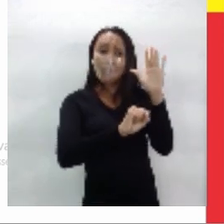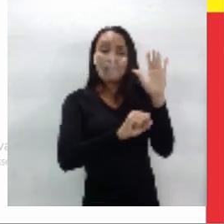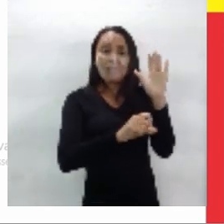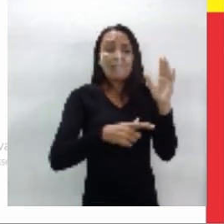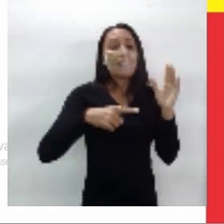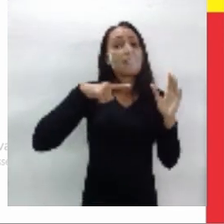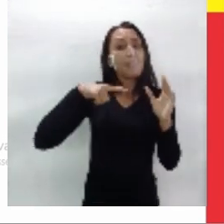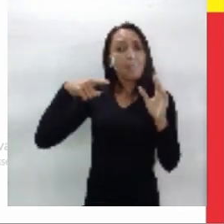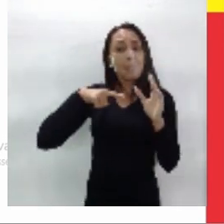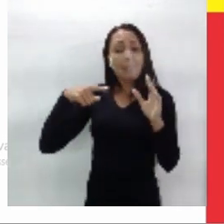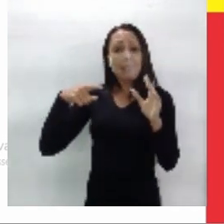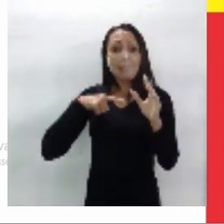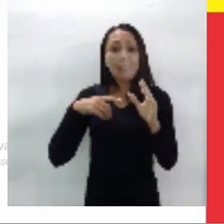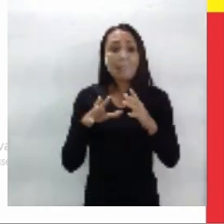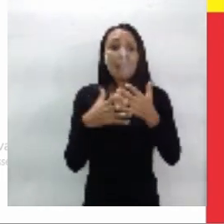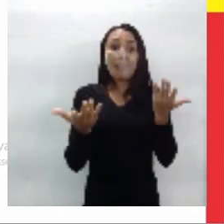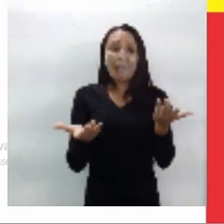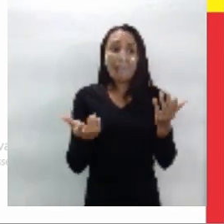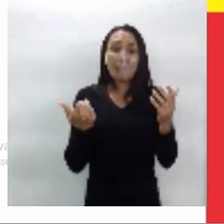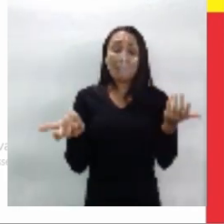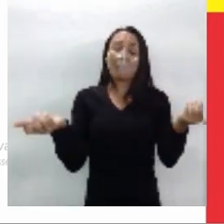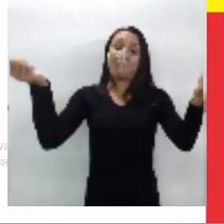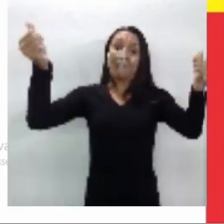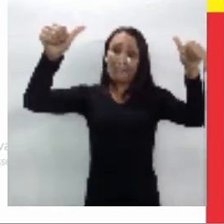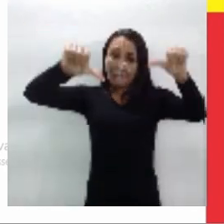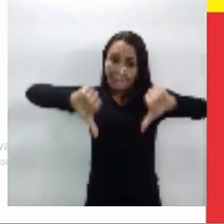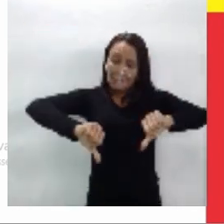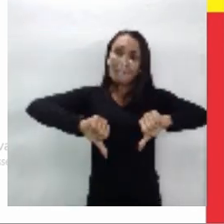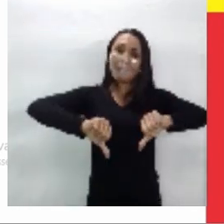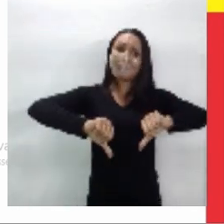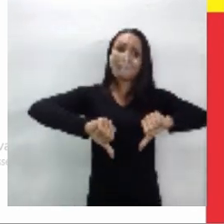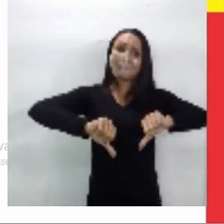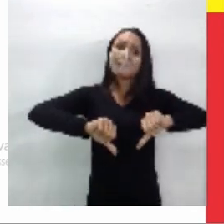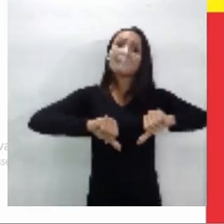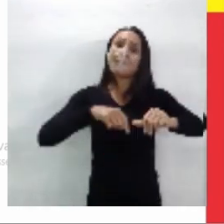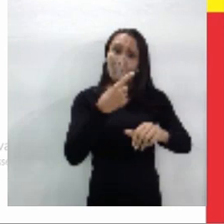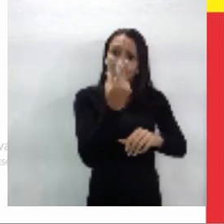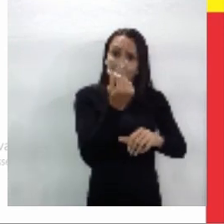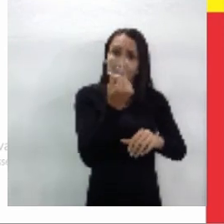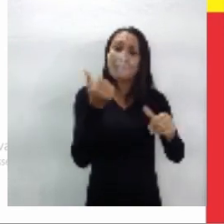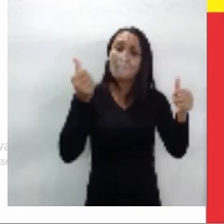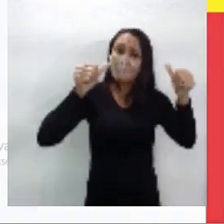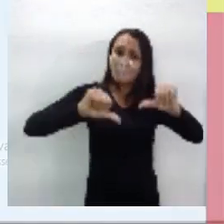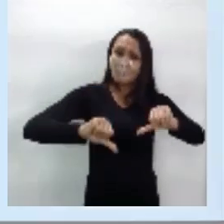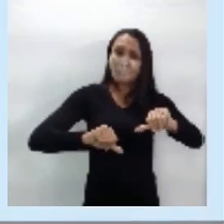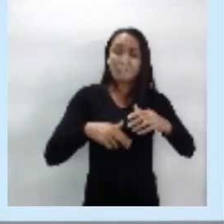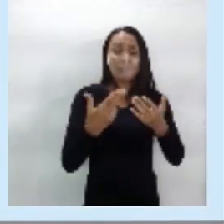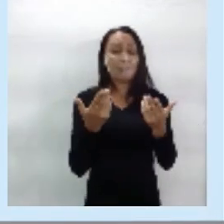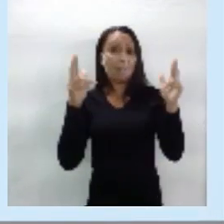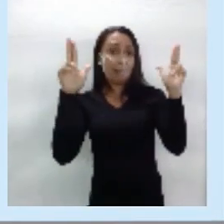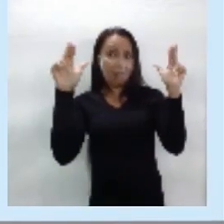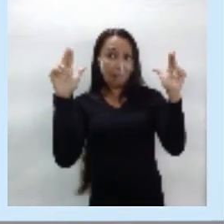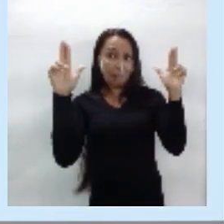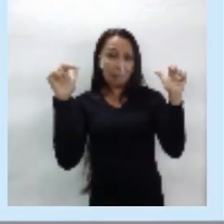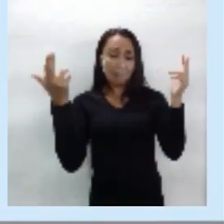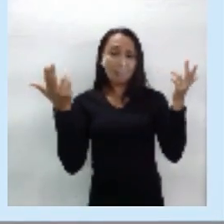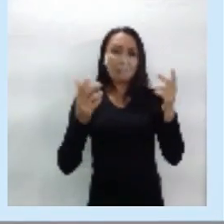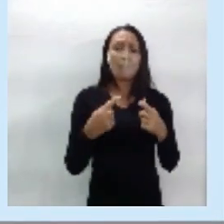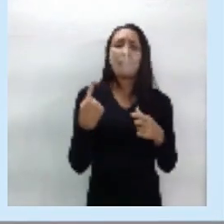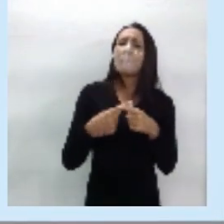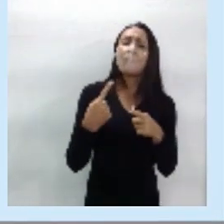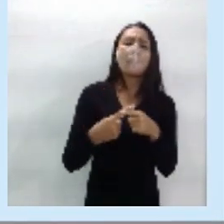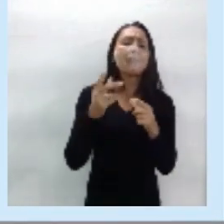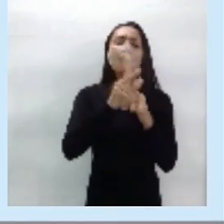vai ter essa crise. E essa crise a gente coloca em aspa, tá bom? Por que em